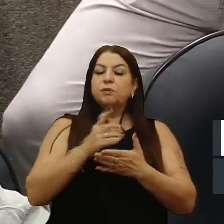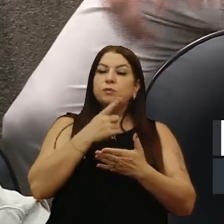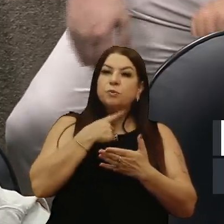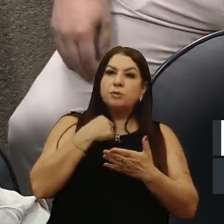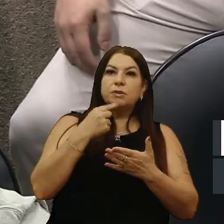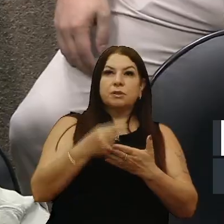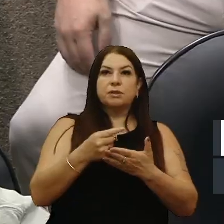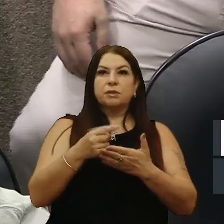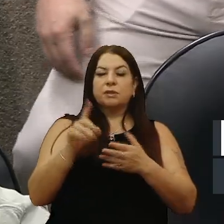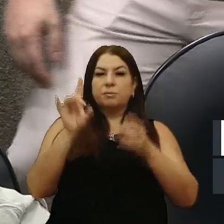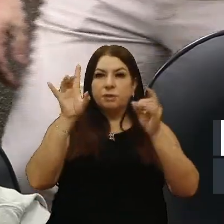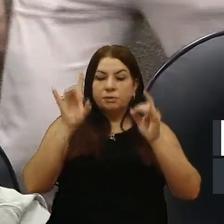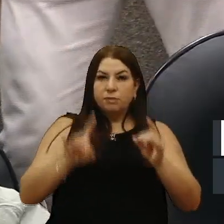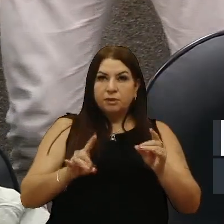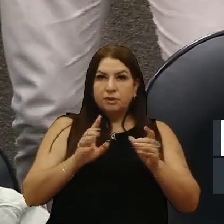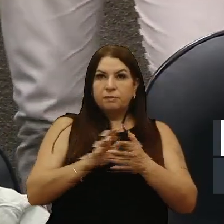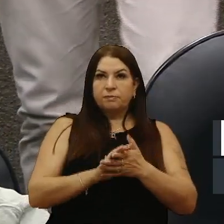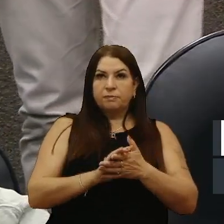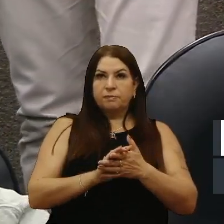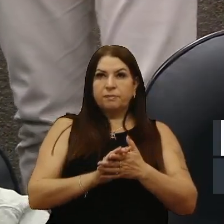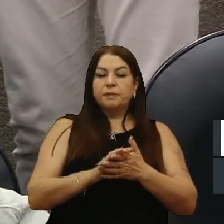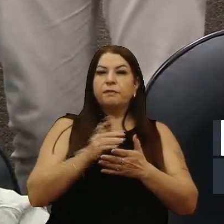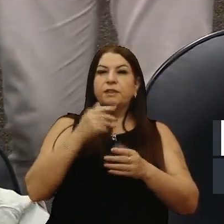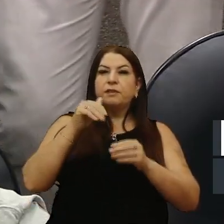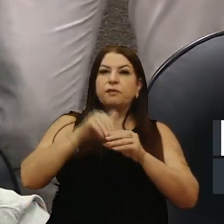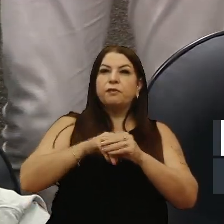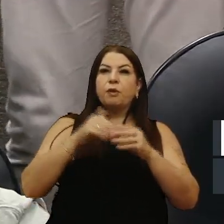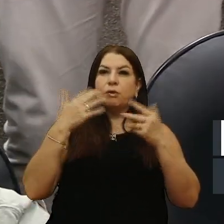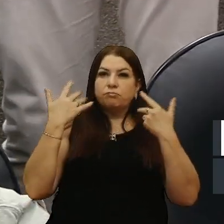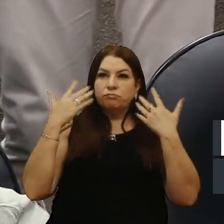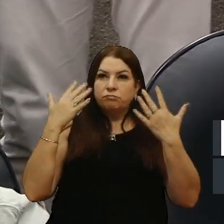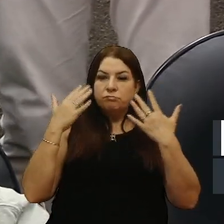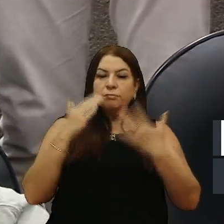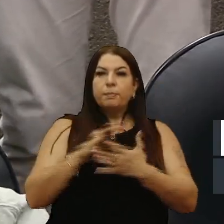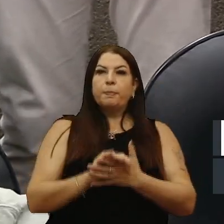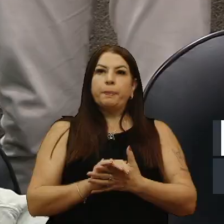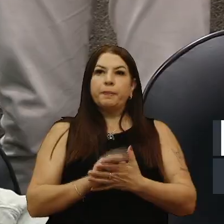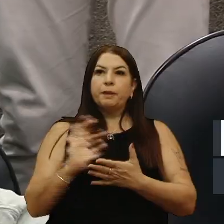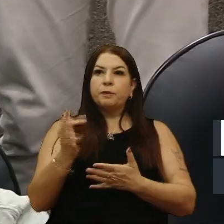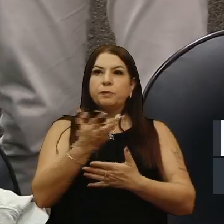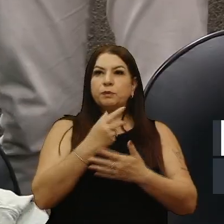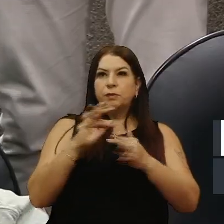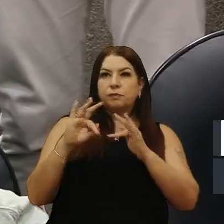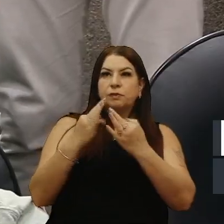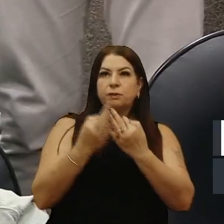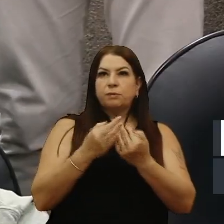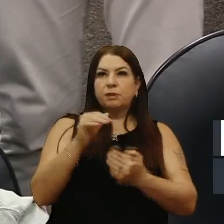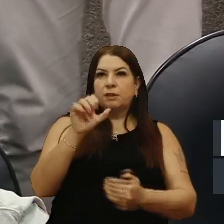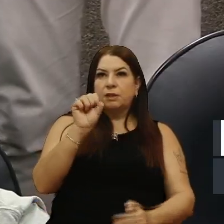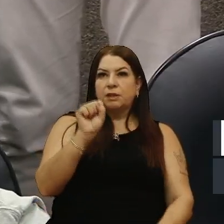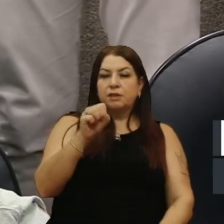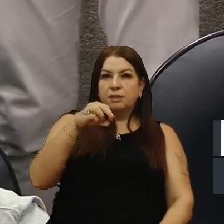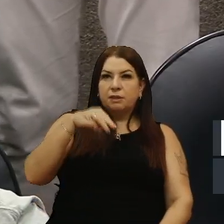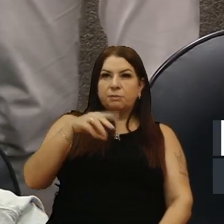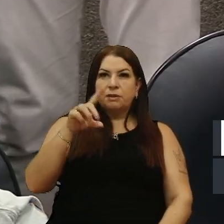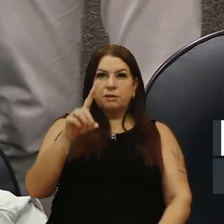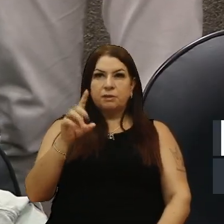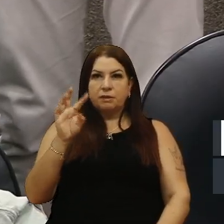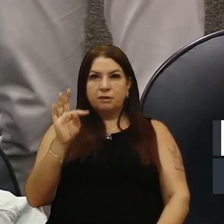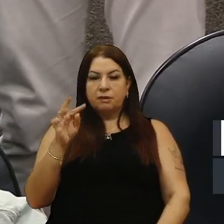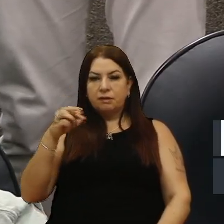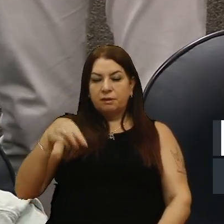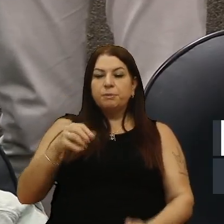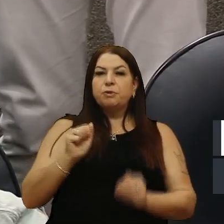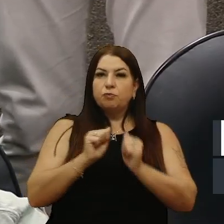gostaria de, em especial, fazer um voto de congratulação a toda a família SMTTM, que nós